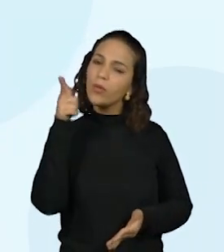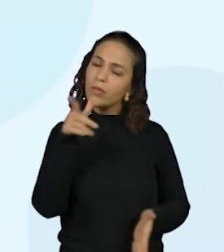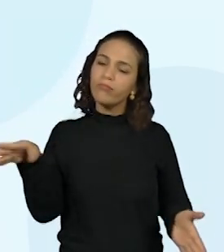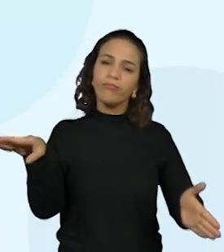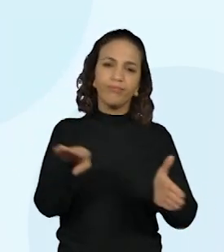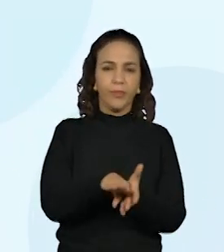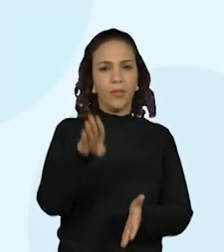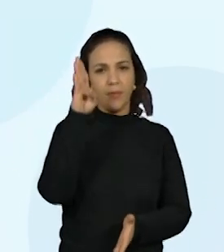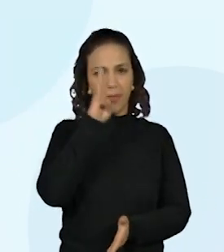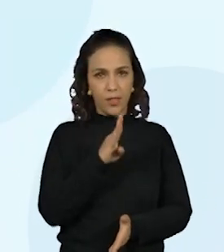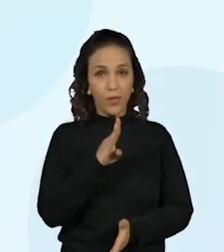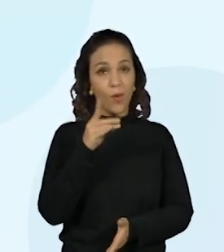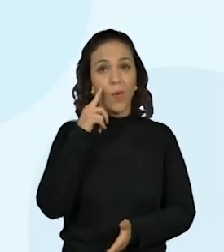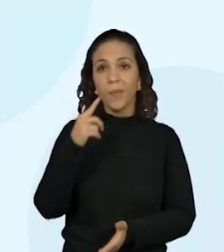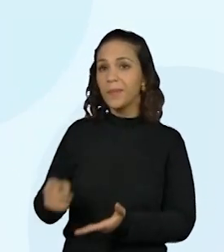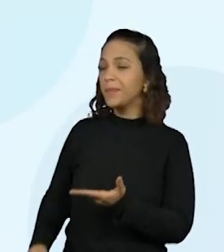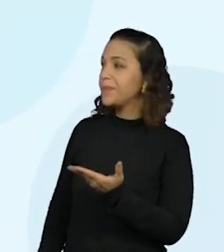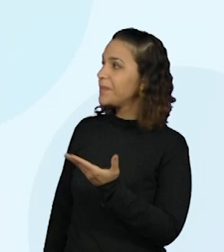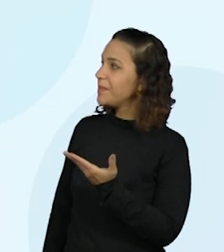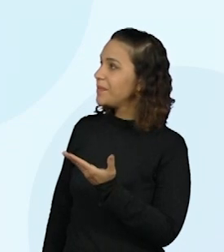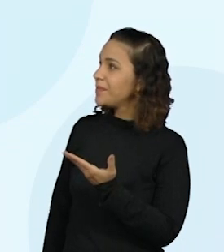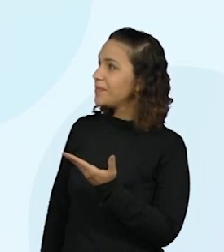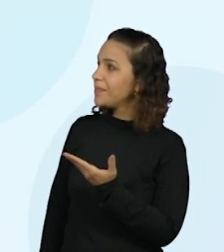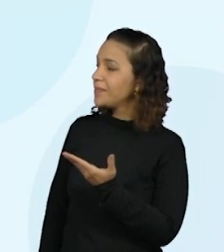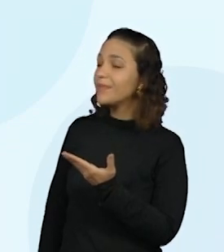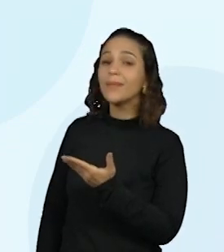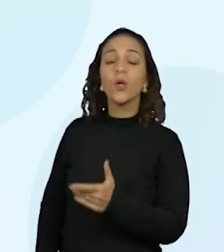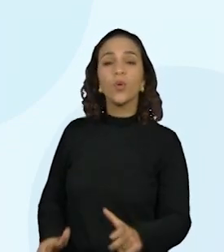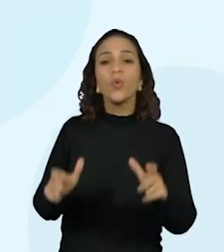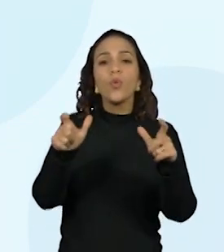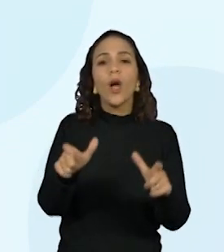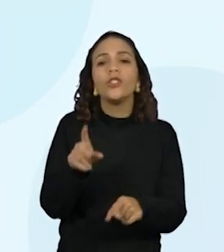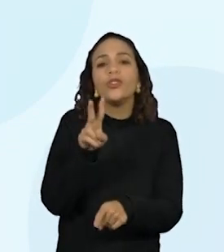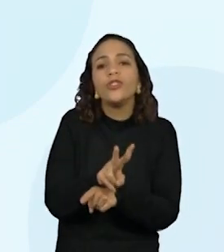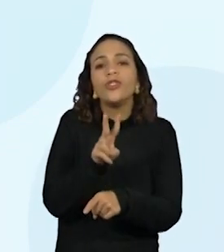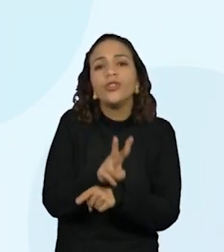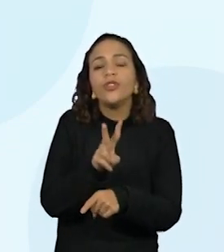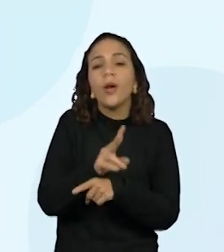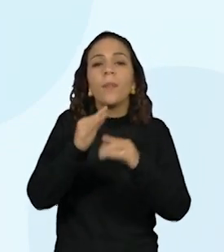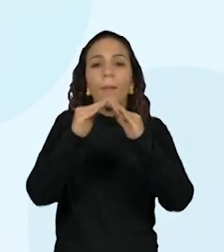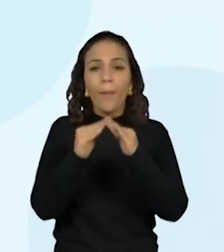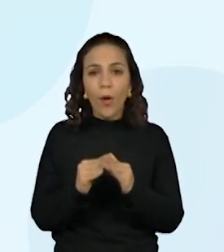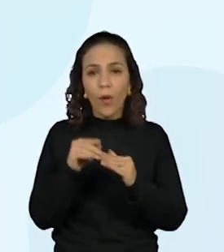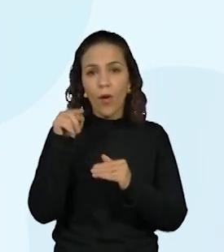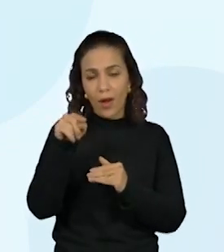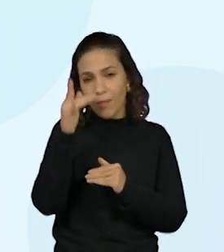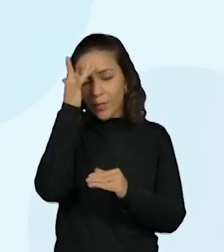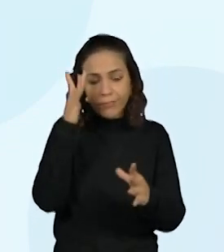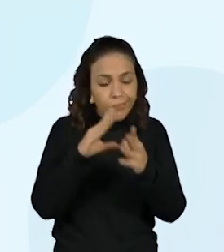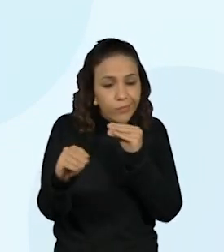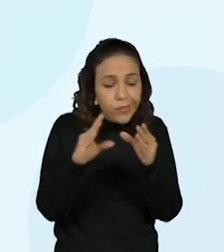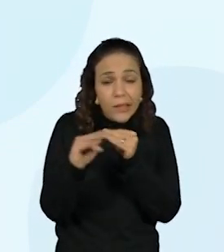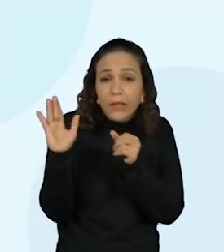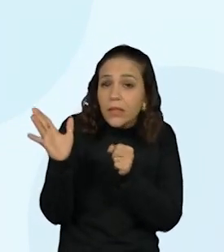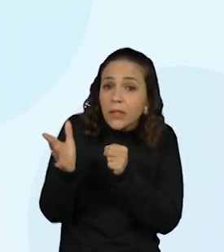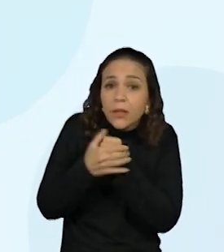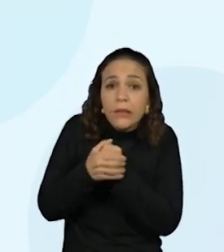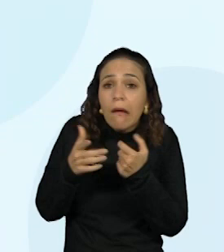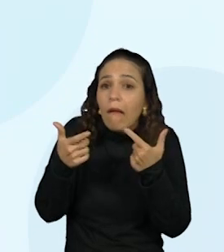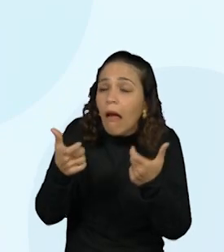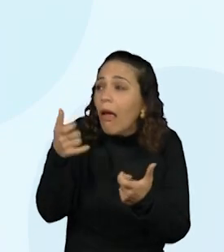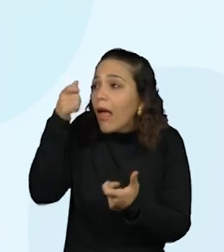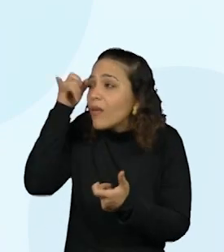uma imagem de um desses campos, do campo de refugiados na Síria, em que as pessoas se escondem da guerra